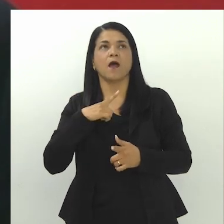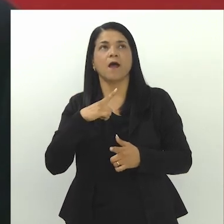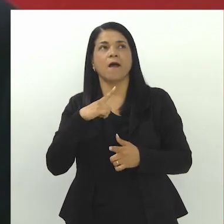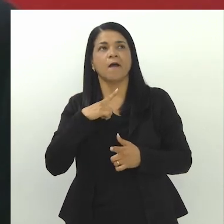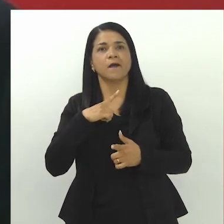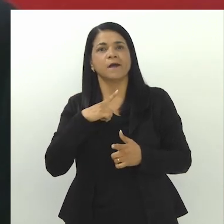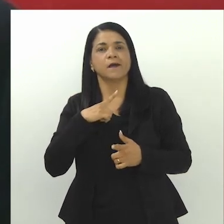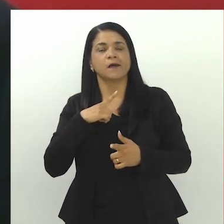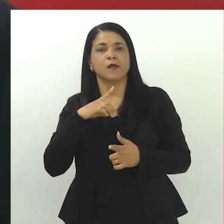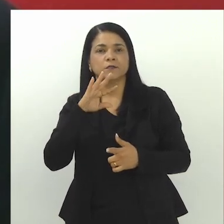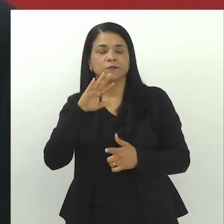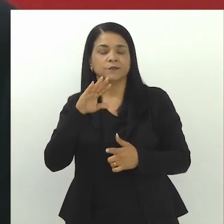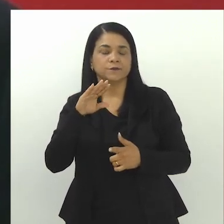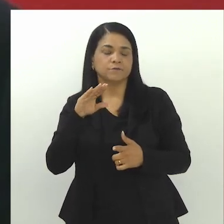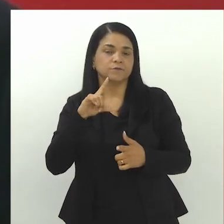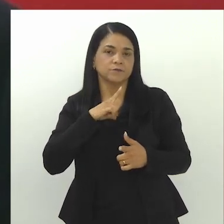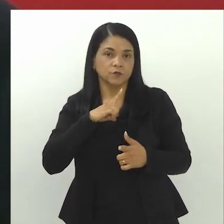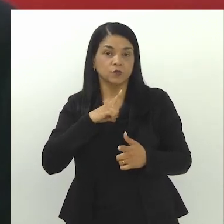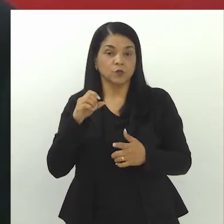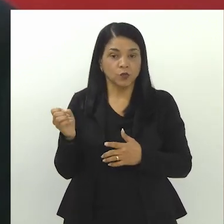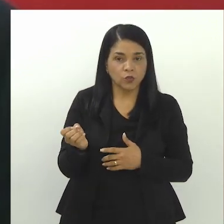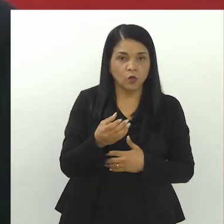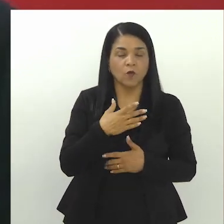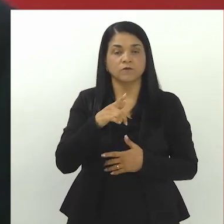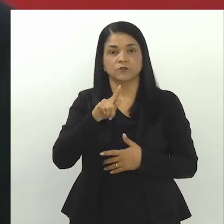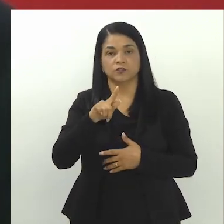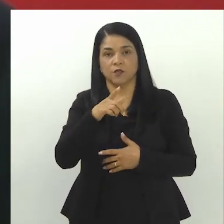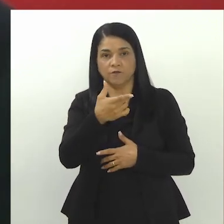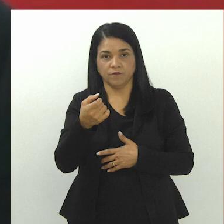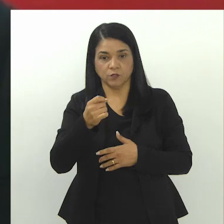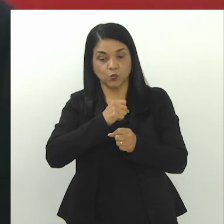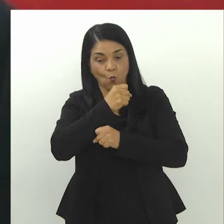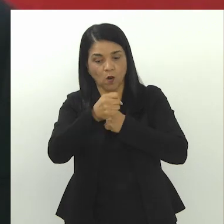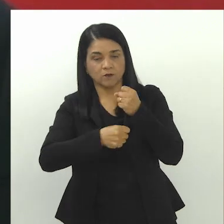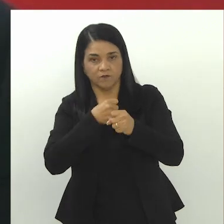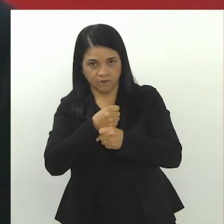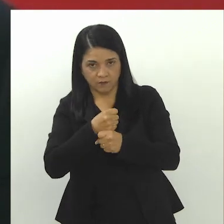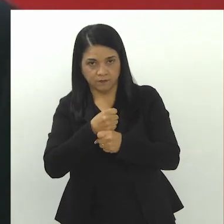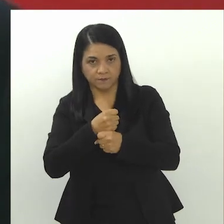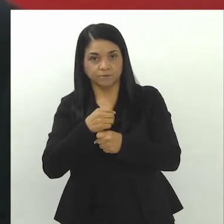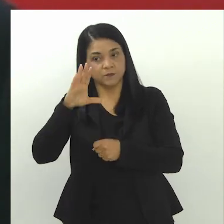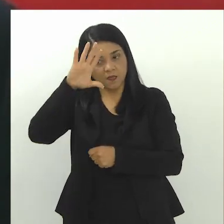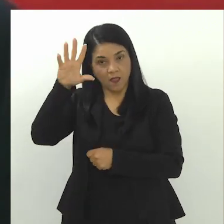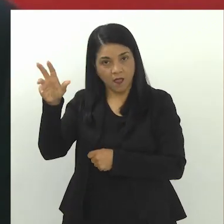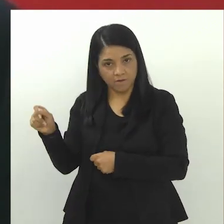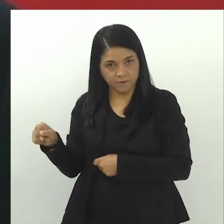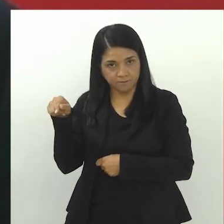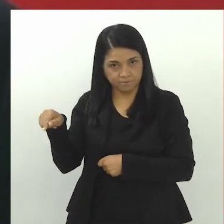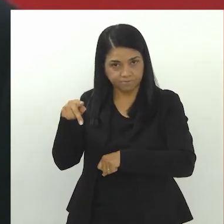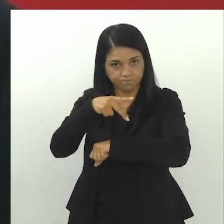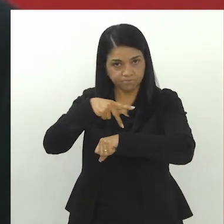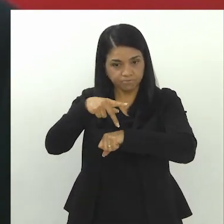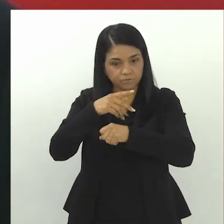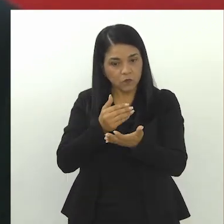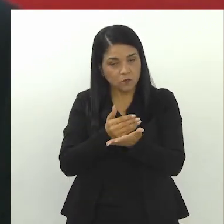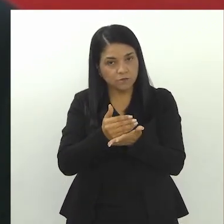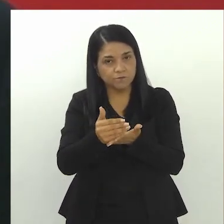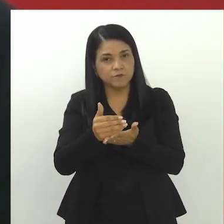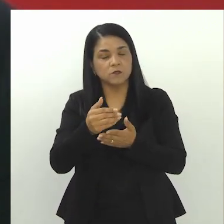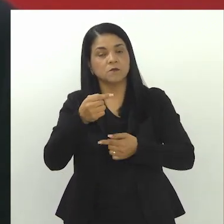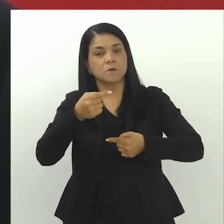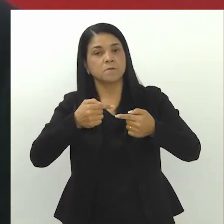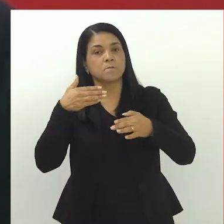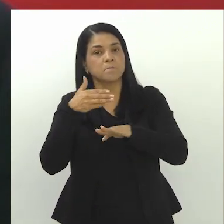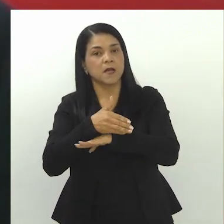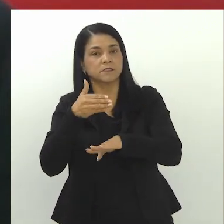as possibilidades de novo G20 social o ano que vem. Então, basicamente, é o início de